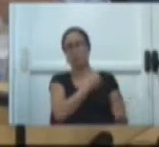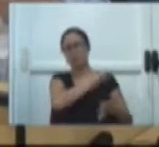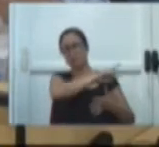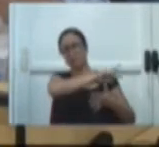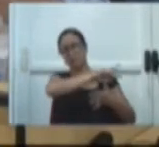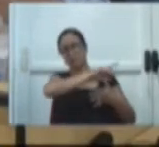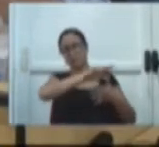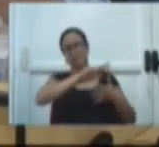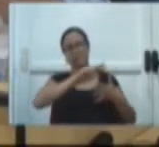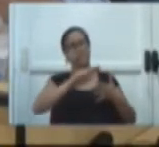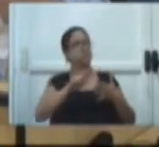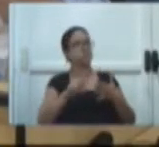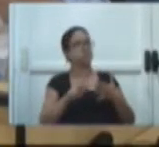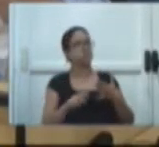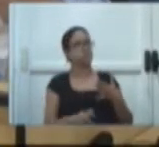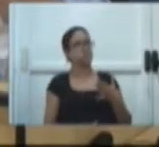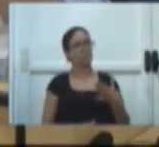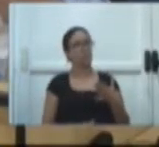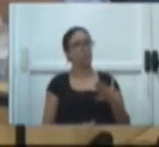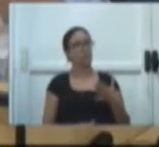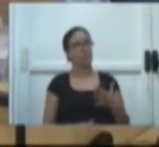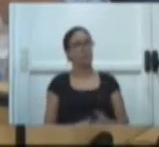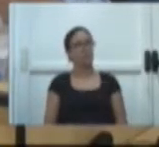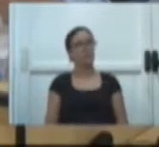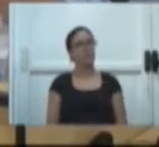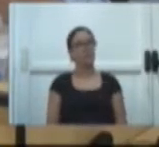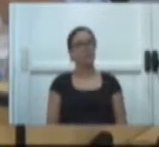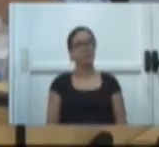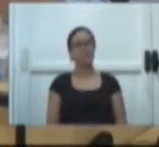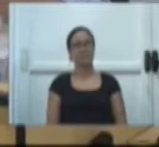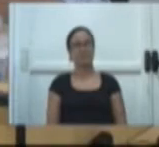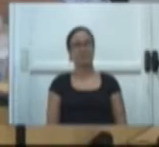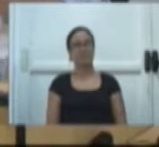189/15, 190/15, 191/15,